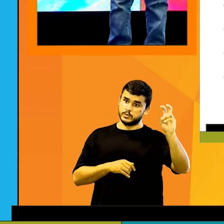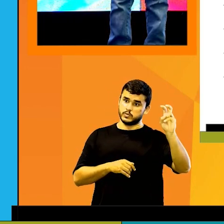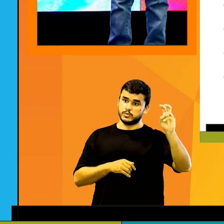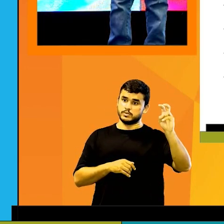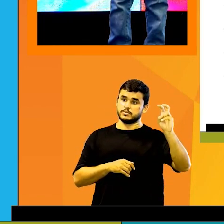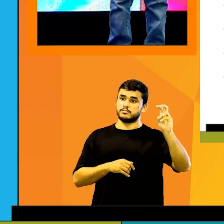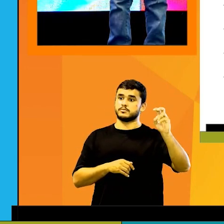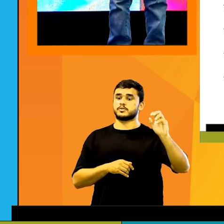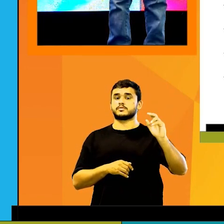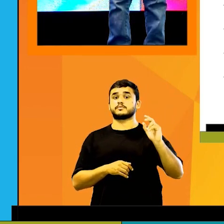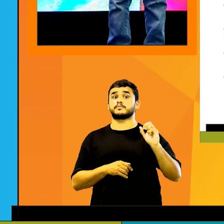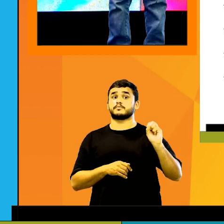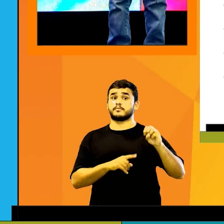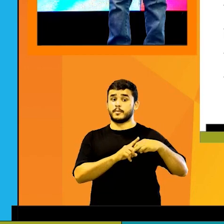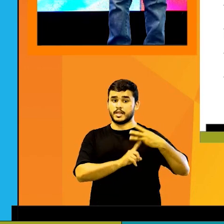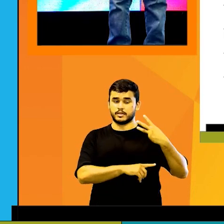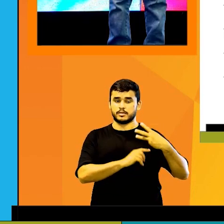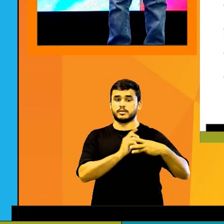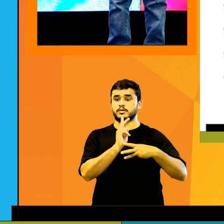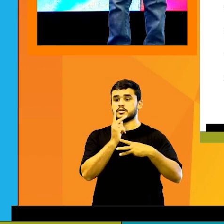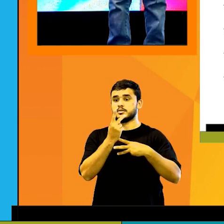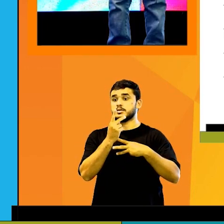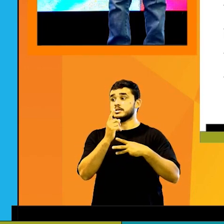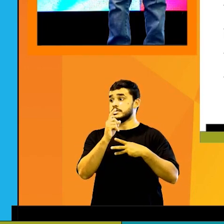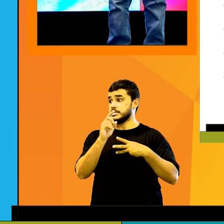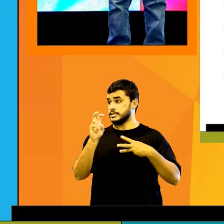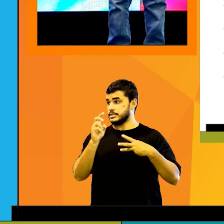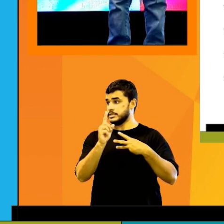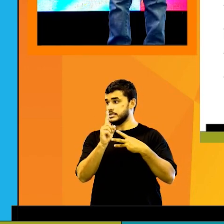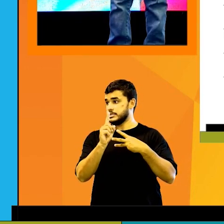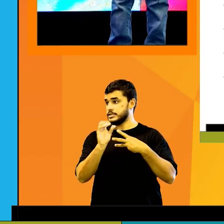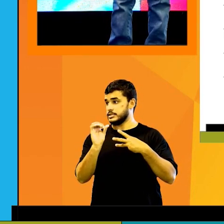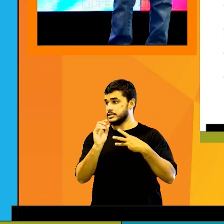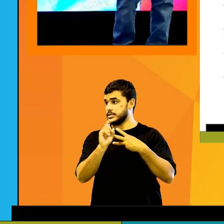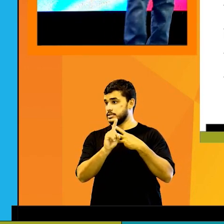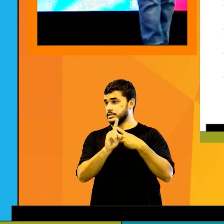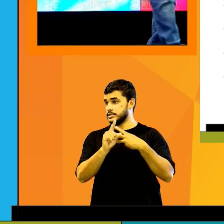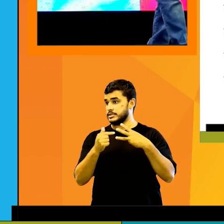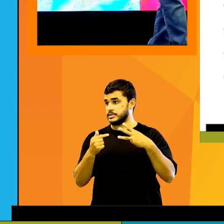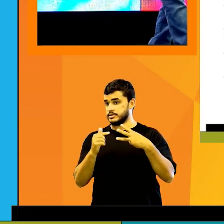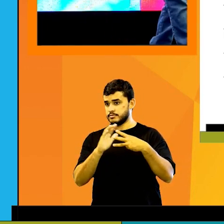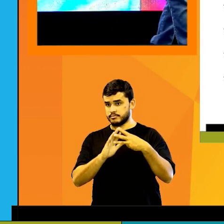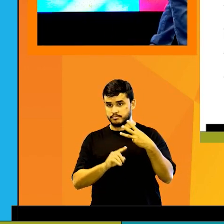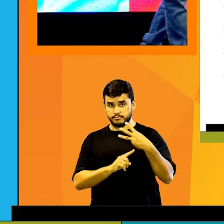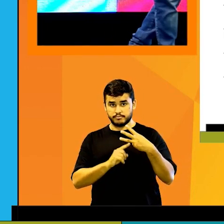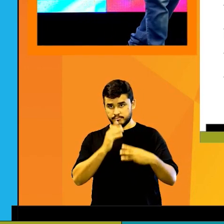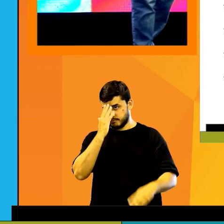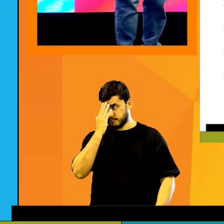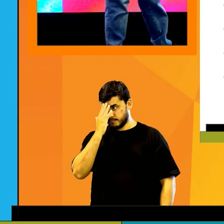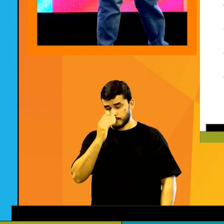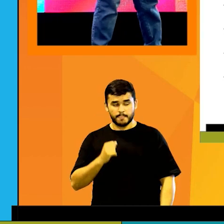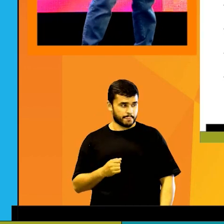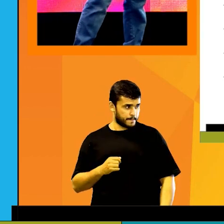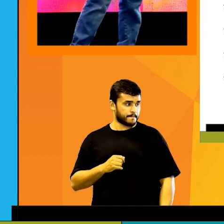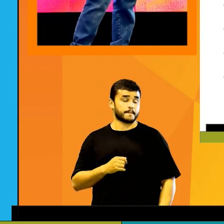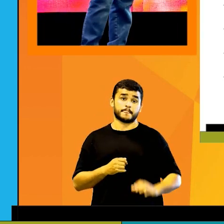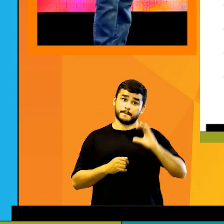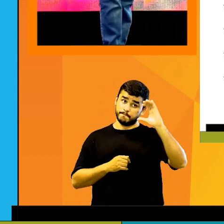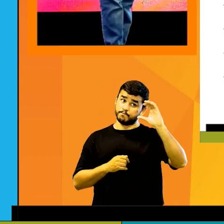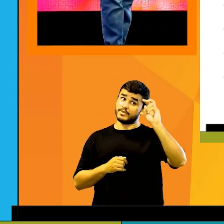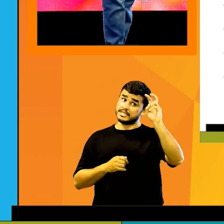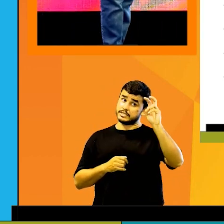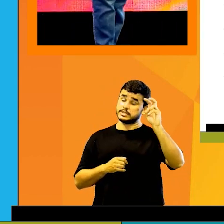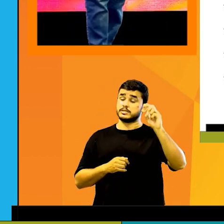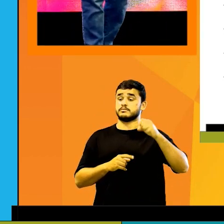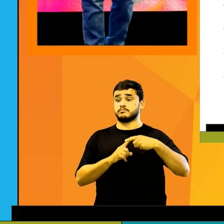5, habilidades 15, 16 e 17. Repetindo, competência 5, habilidades